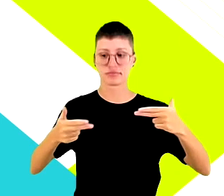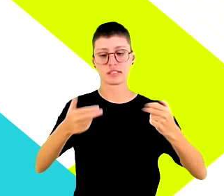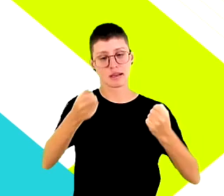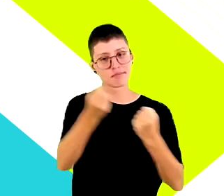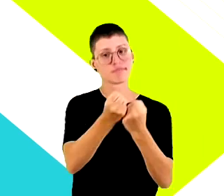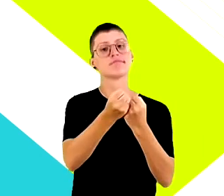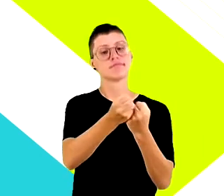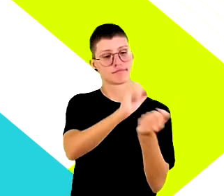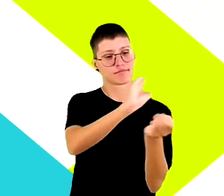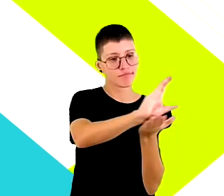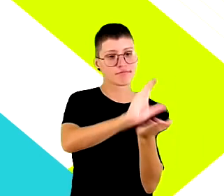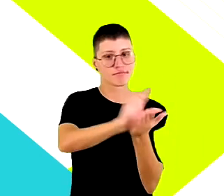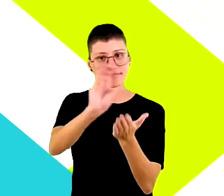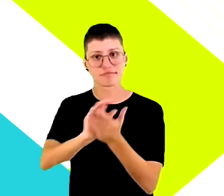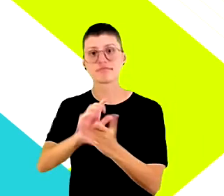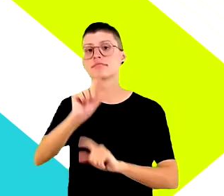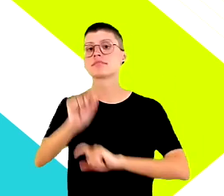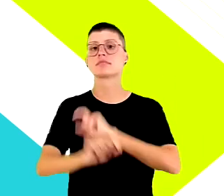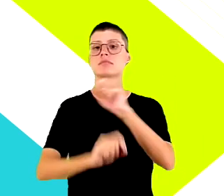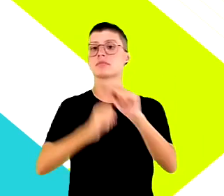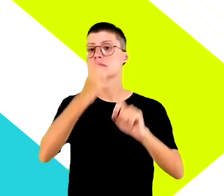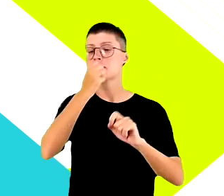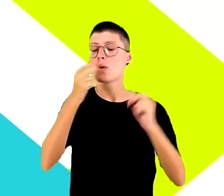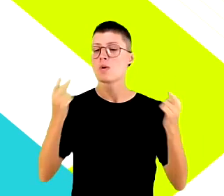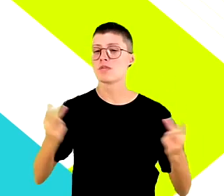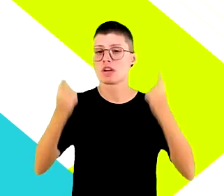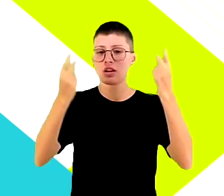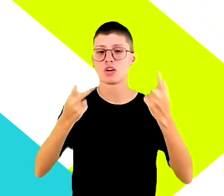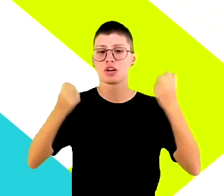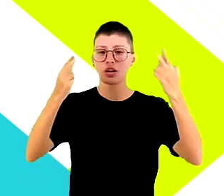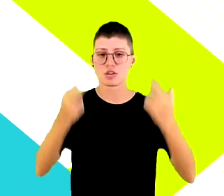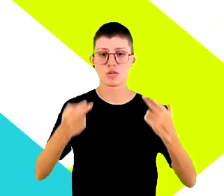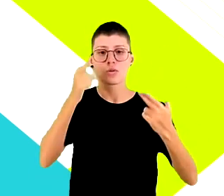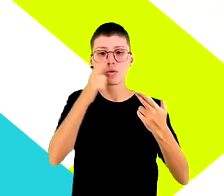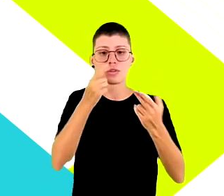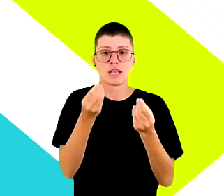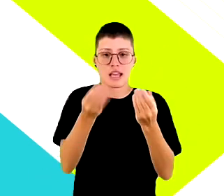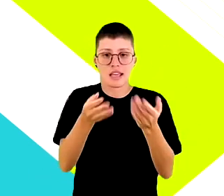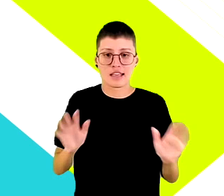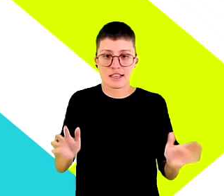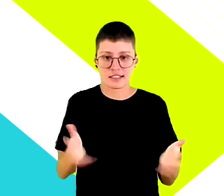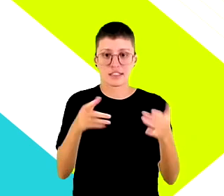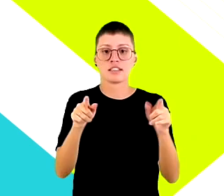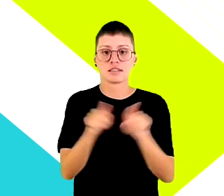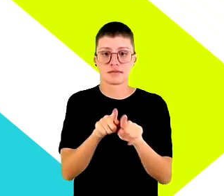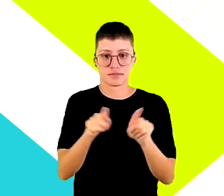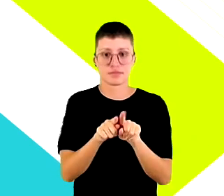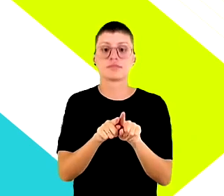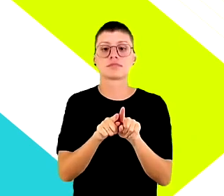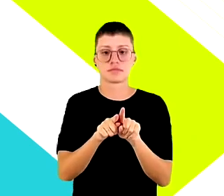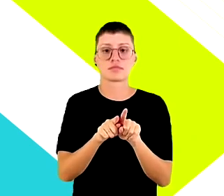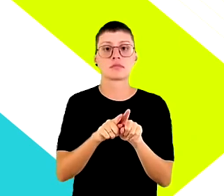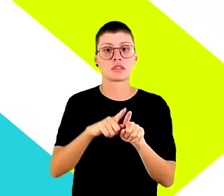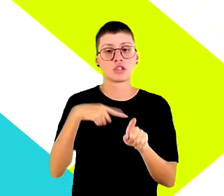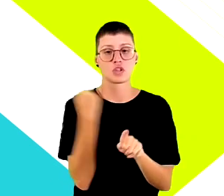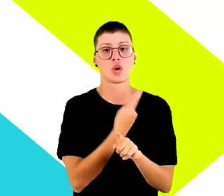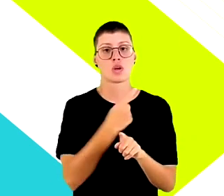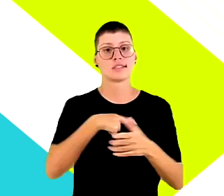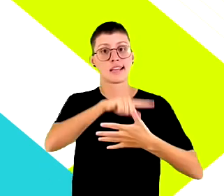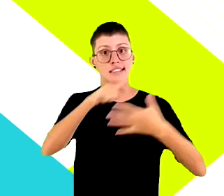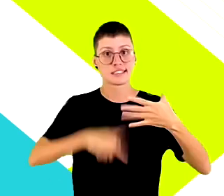viram que isso aqui tinha muito valor em ser incentivado. E aí, outro exemplo é a Minerva. Então, acho que a gente tem 5 corporate ventures na